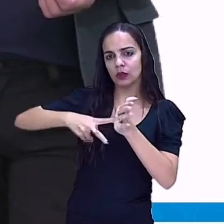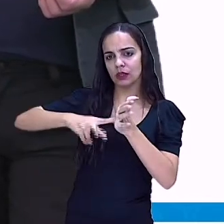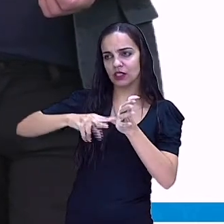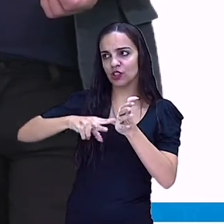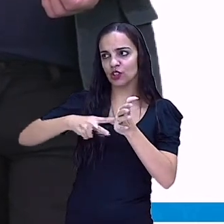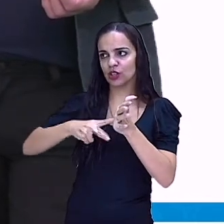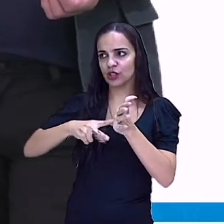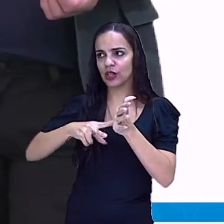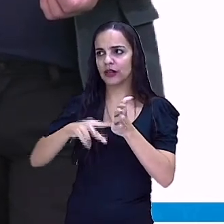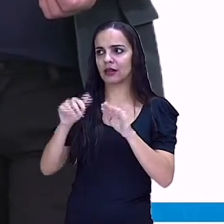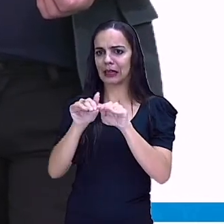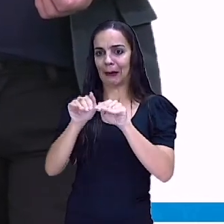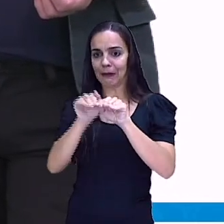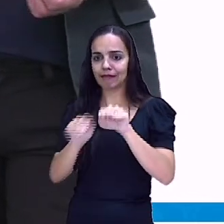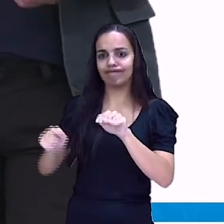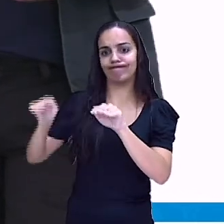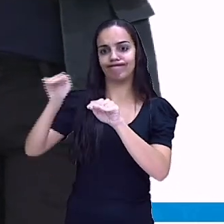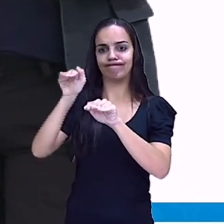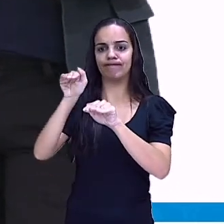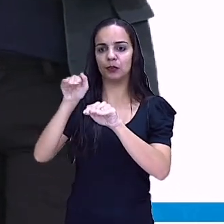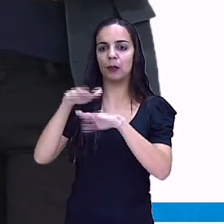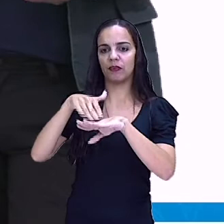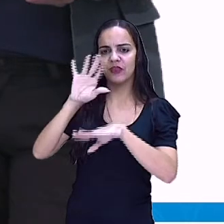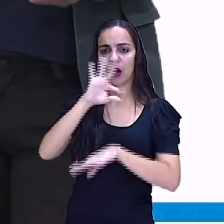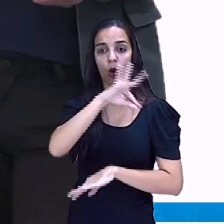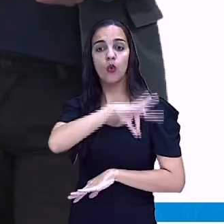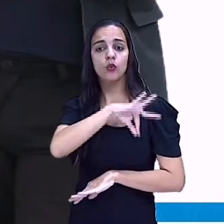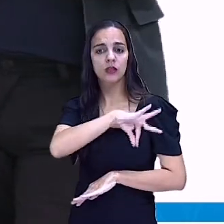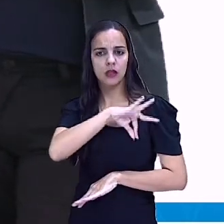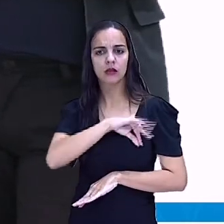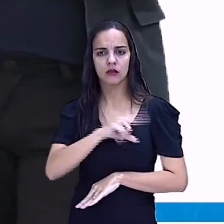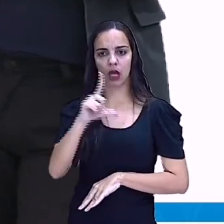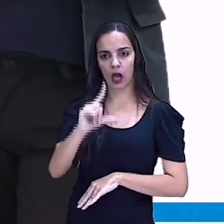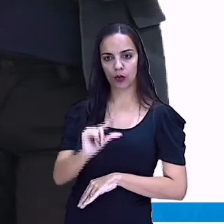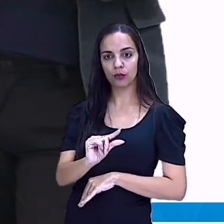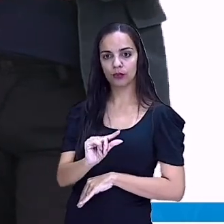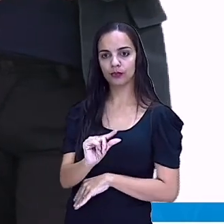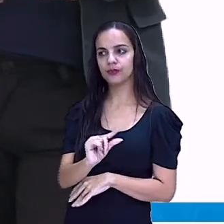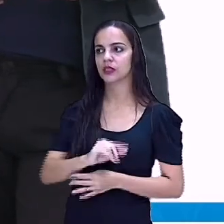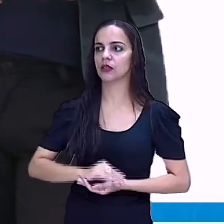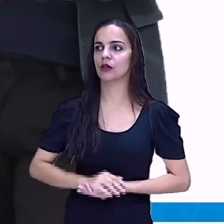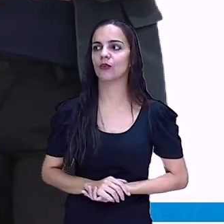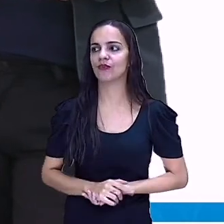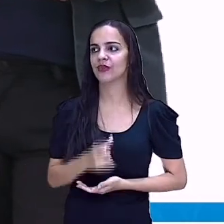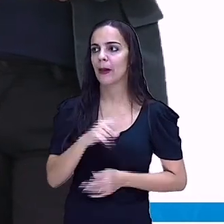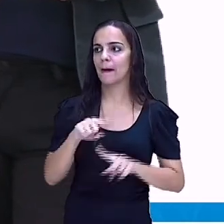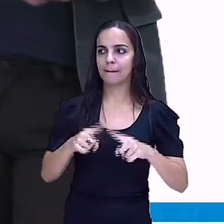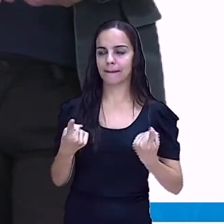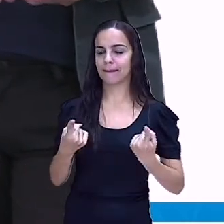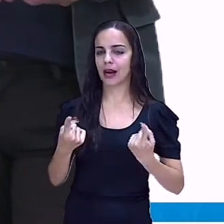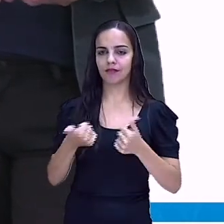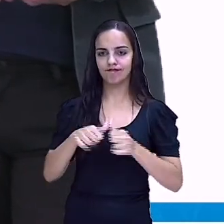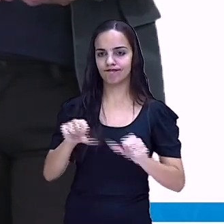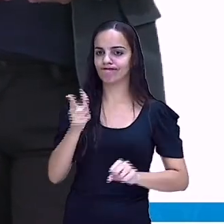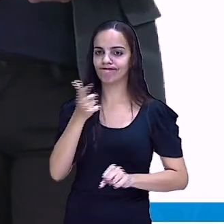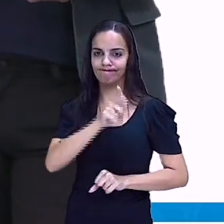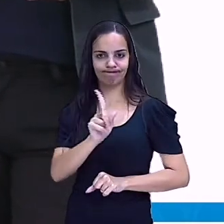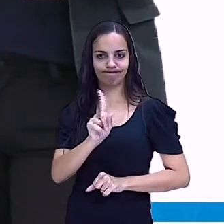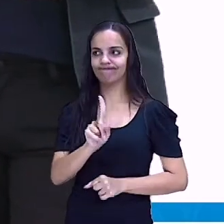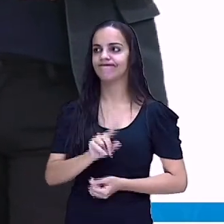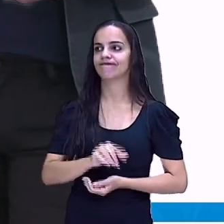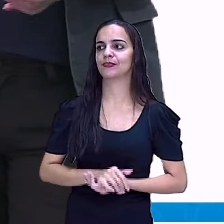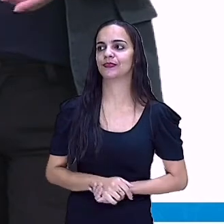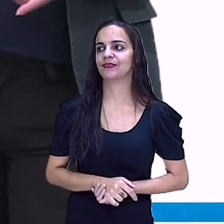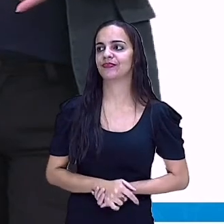de aumentar em 100% o salário mínimo. Porém, esse não vigorou.